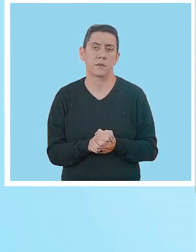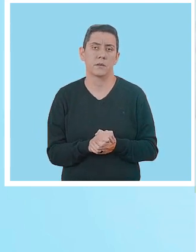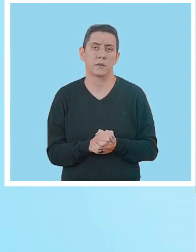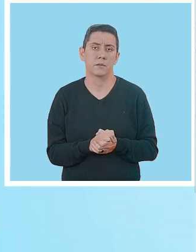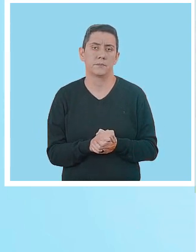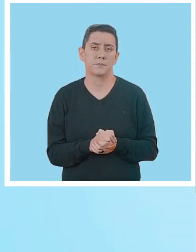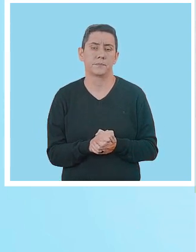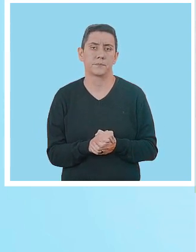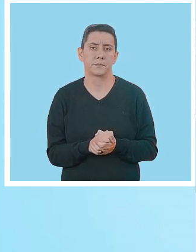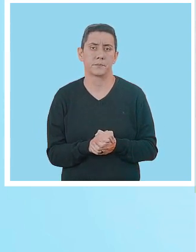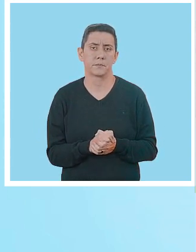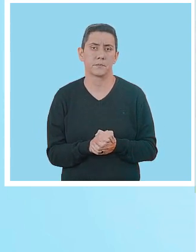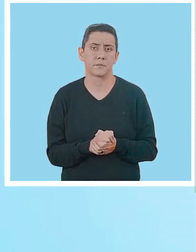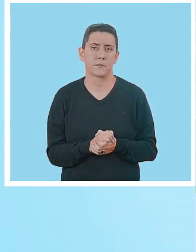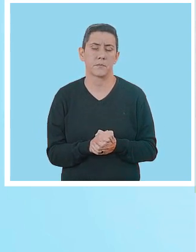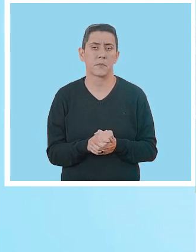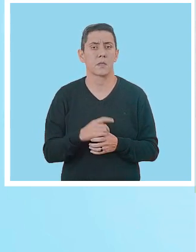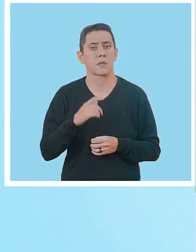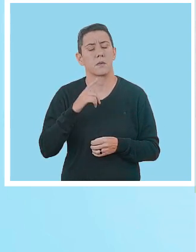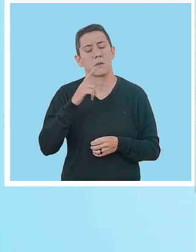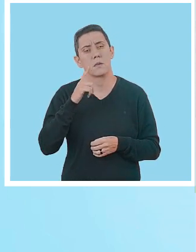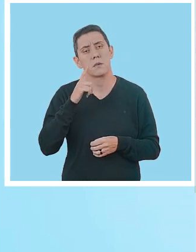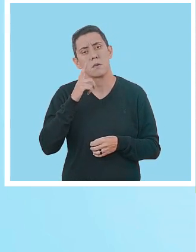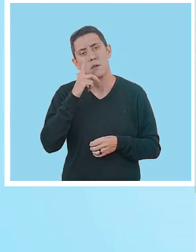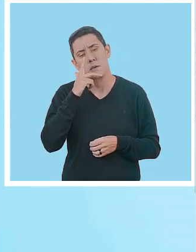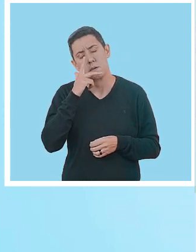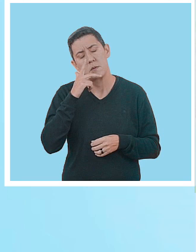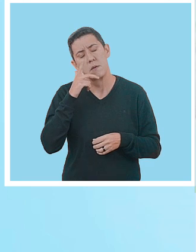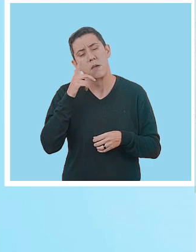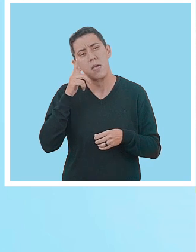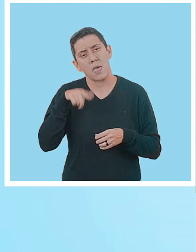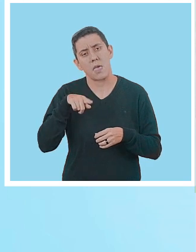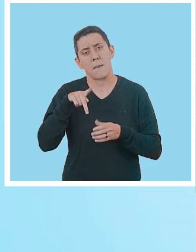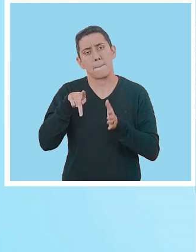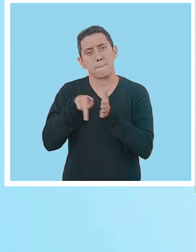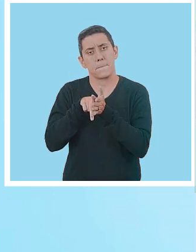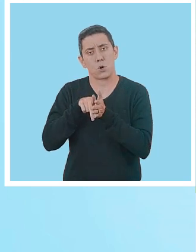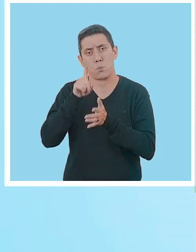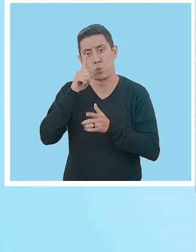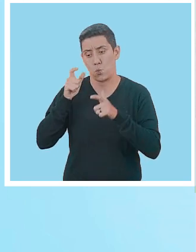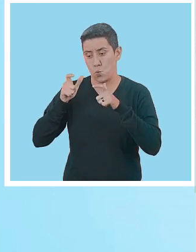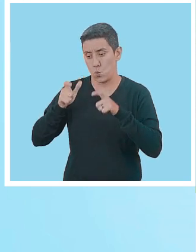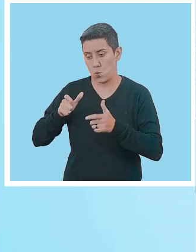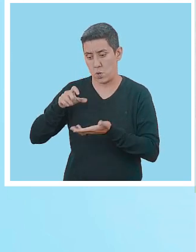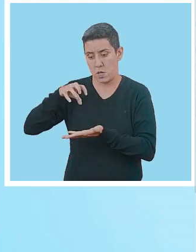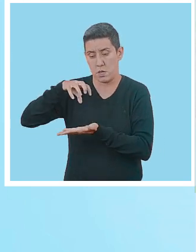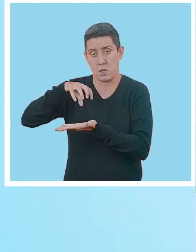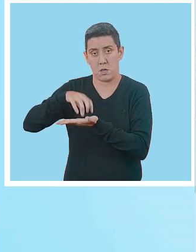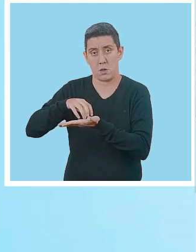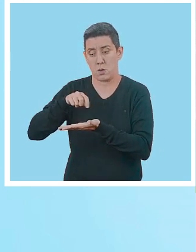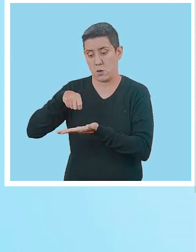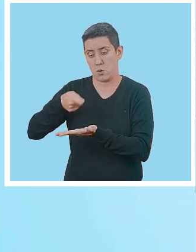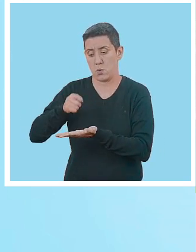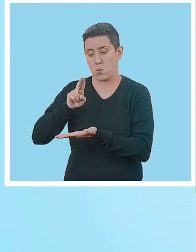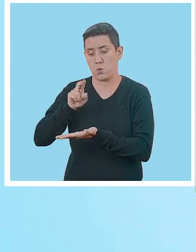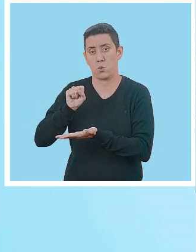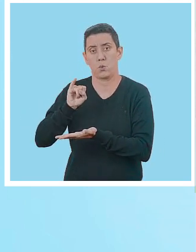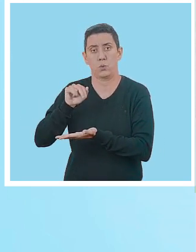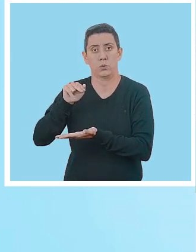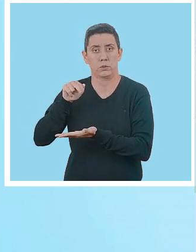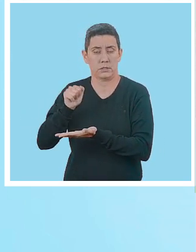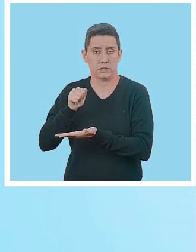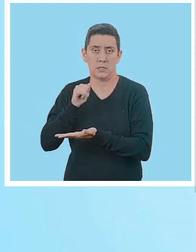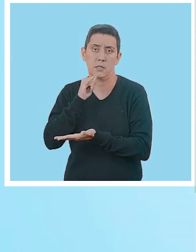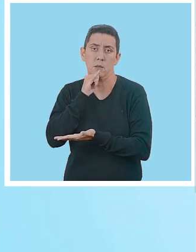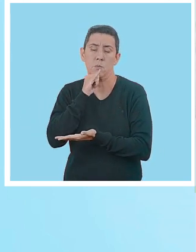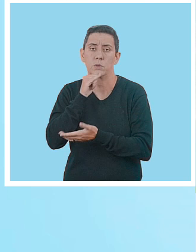Você tem uma fonte de uma usina né de grande porte que está gerando normalmente em